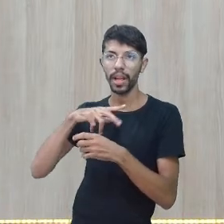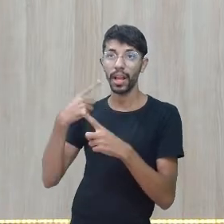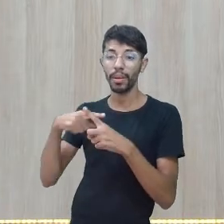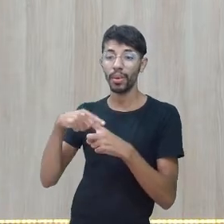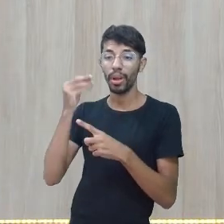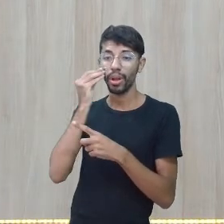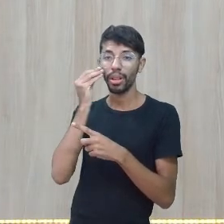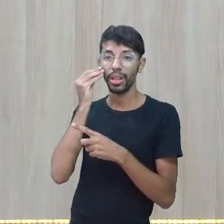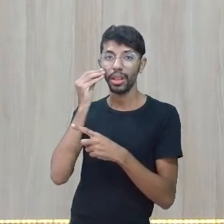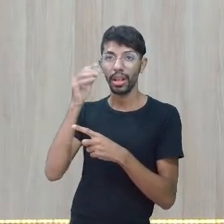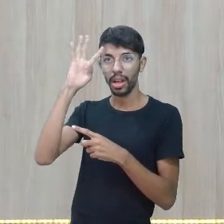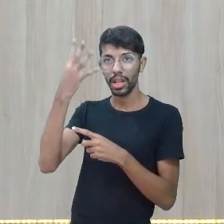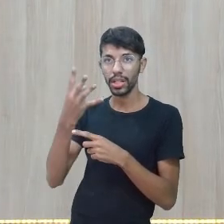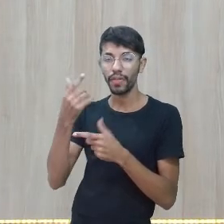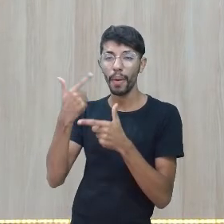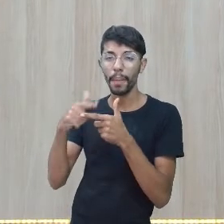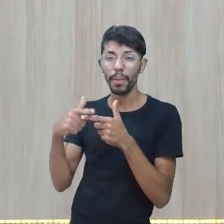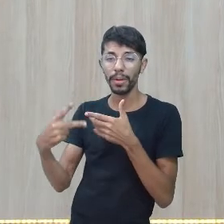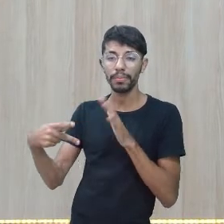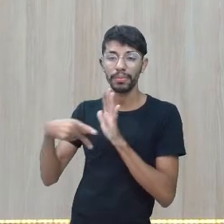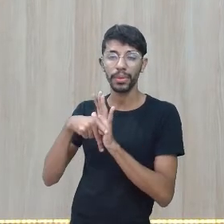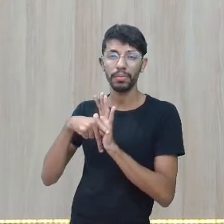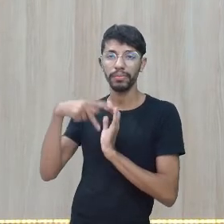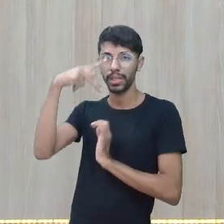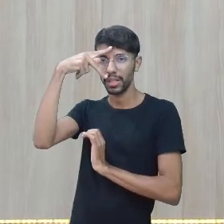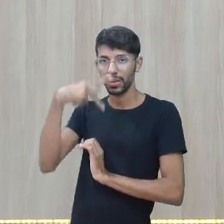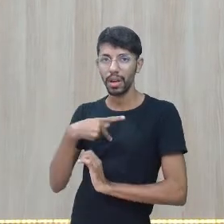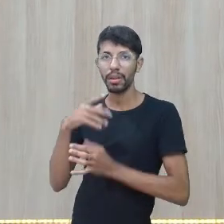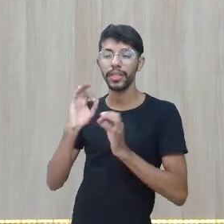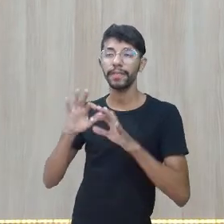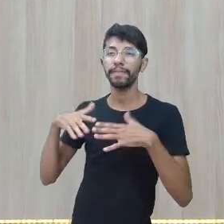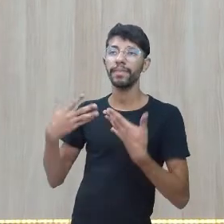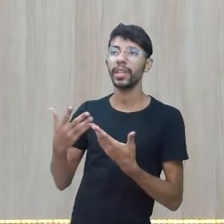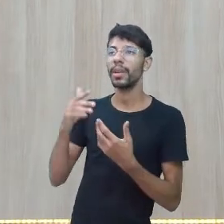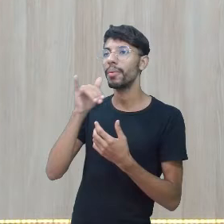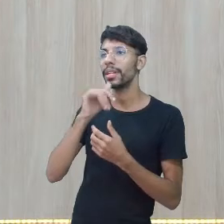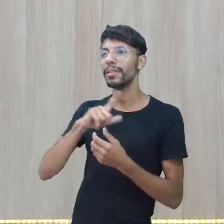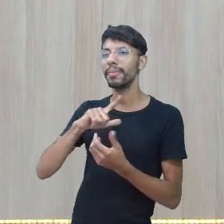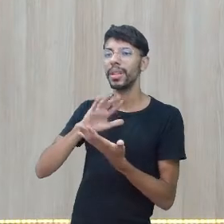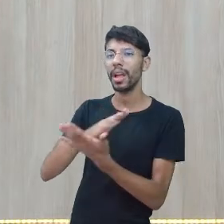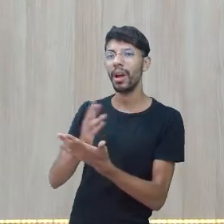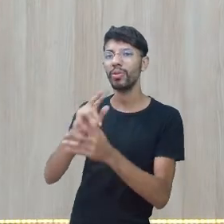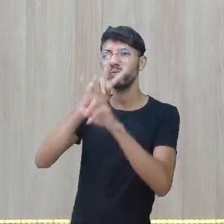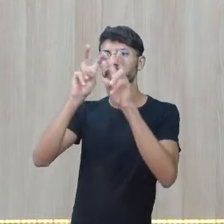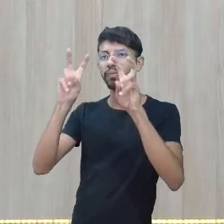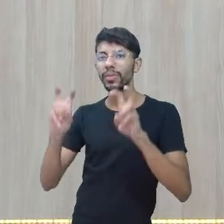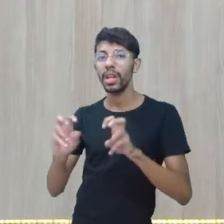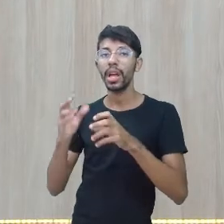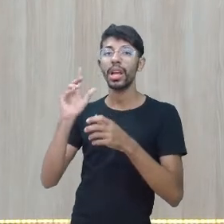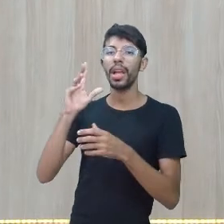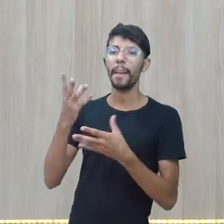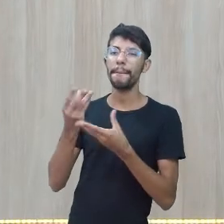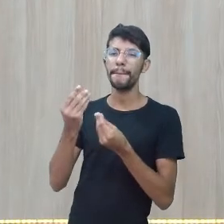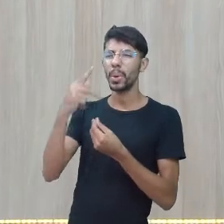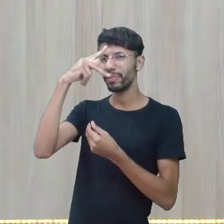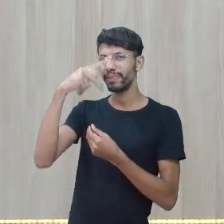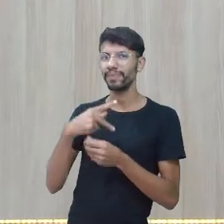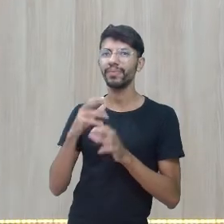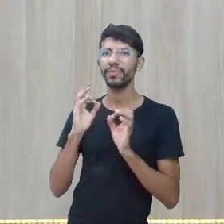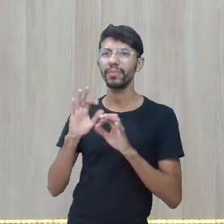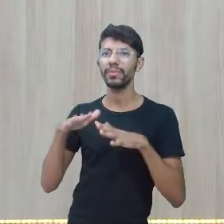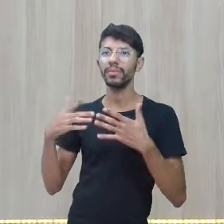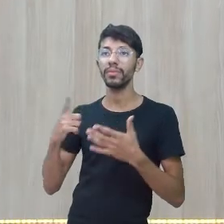uma questão que é só minha. Então, ele toca em assuntos que são muito internos, muito pessoais. Então, existe aí